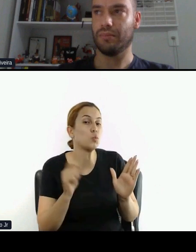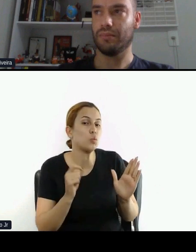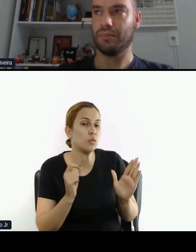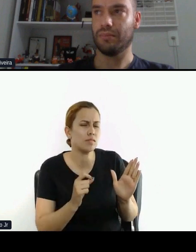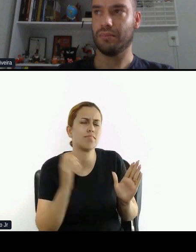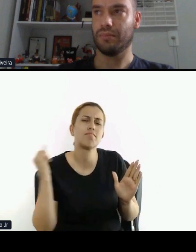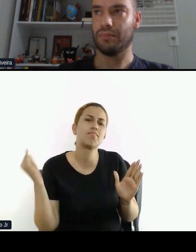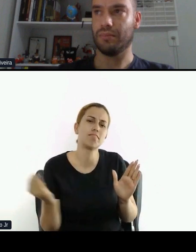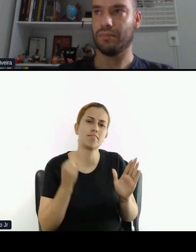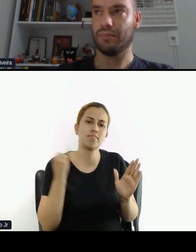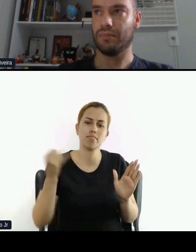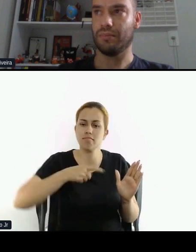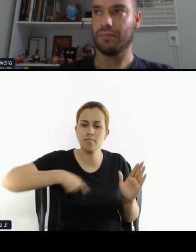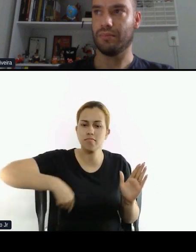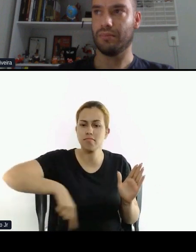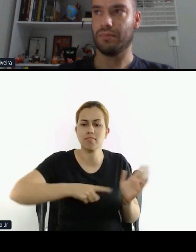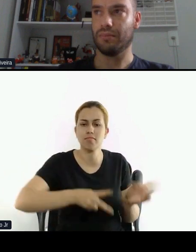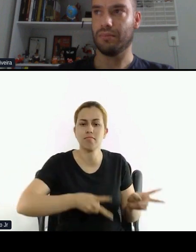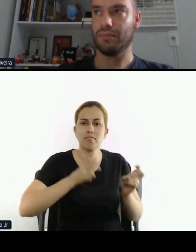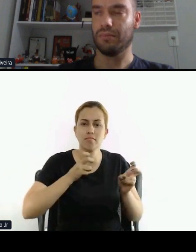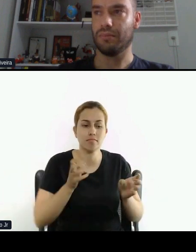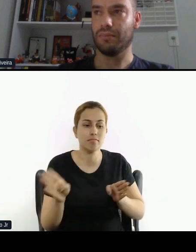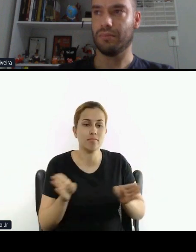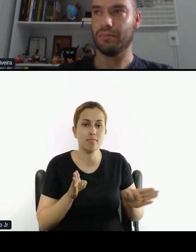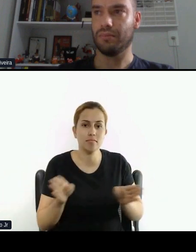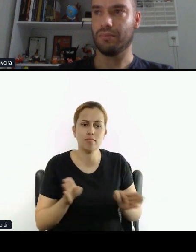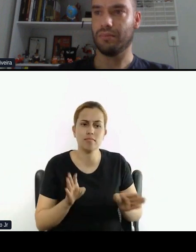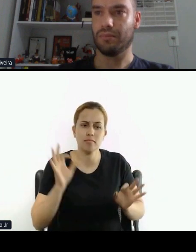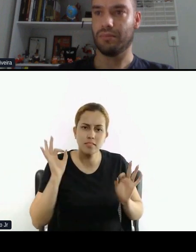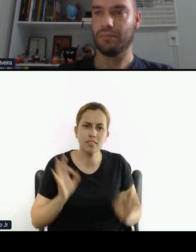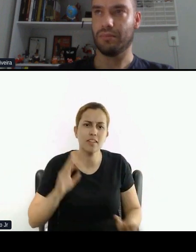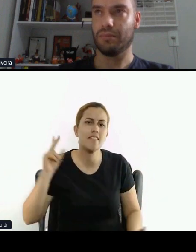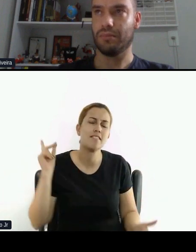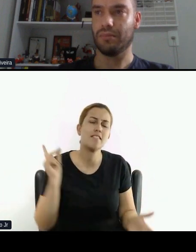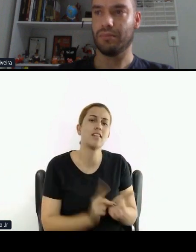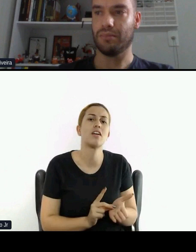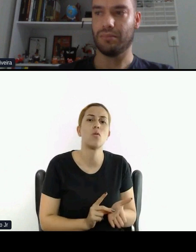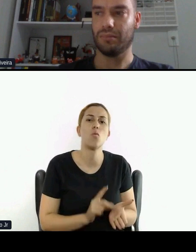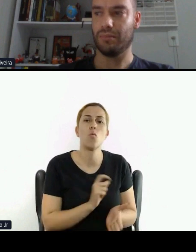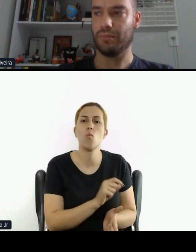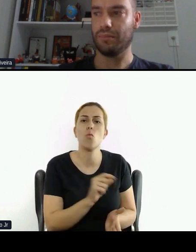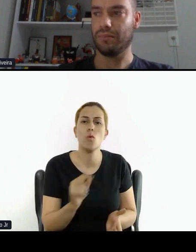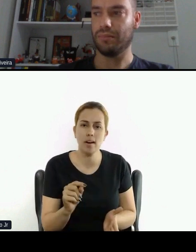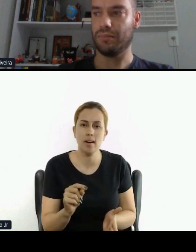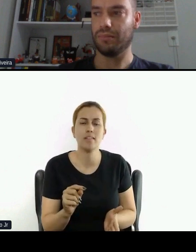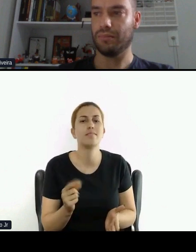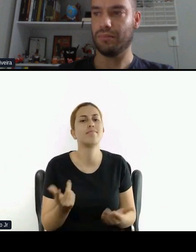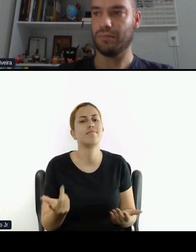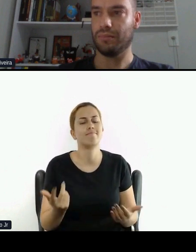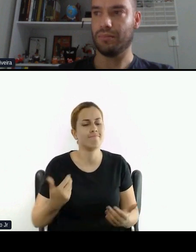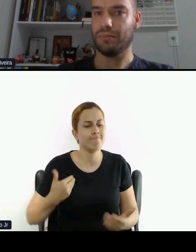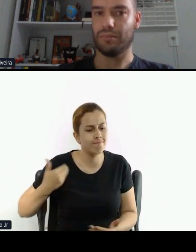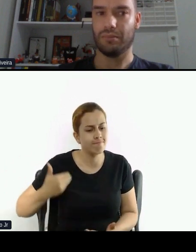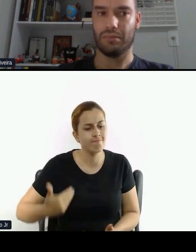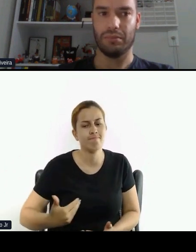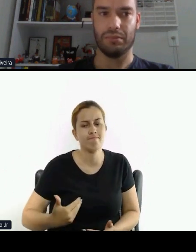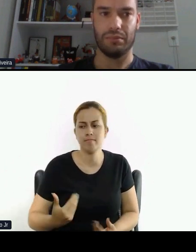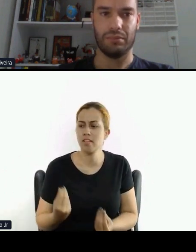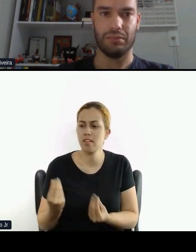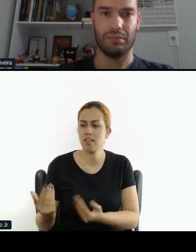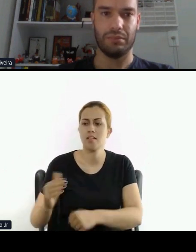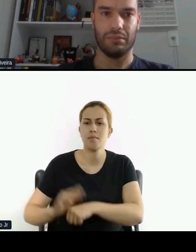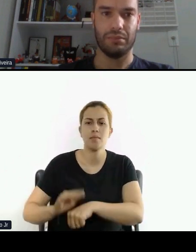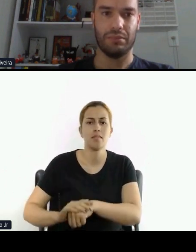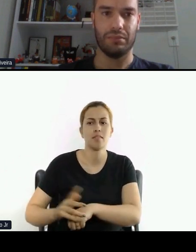importante isso, porque a gente vê que a acessibilidade, de fato, né? A gente ter, né? Dar capacidade para as pessoas, né?